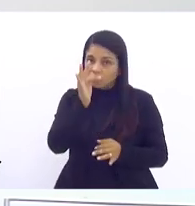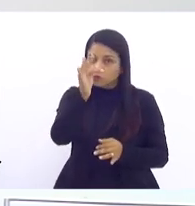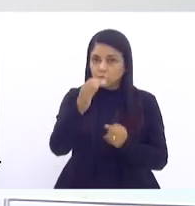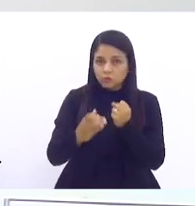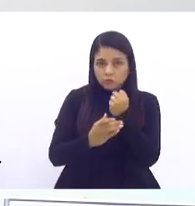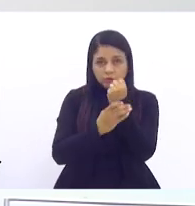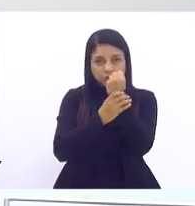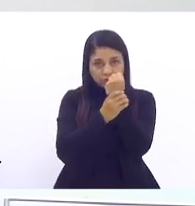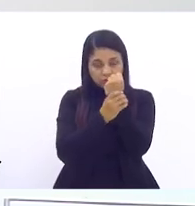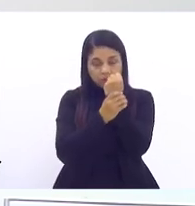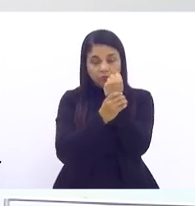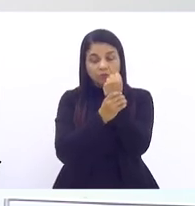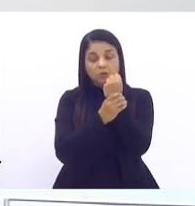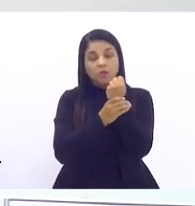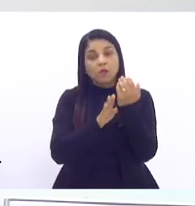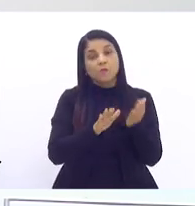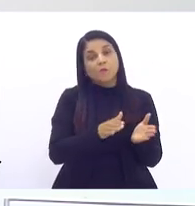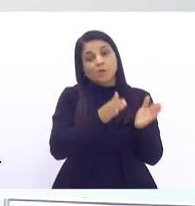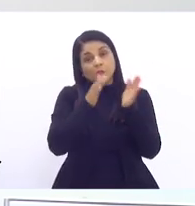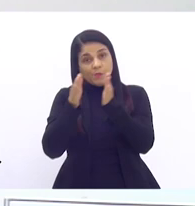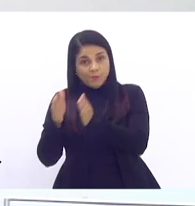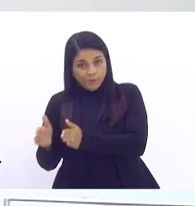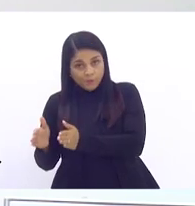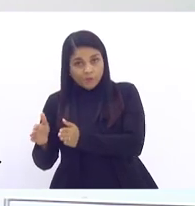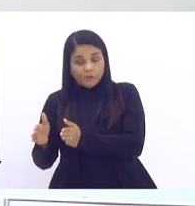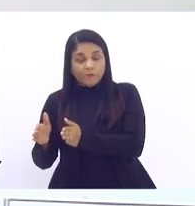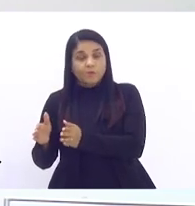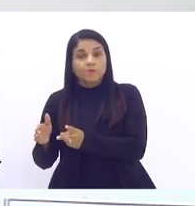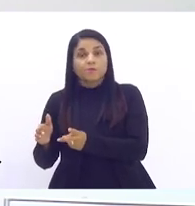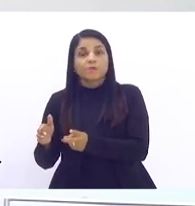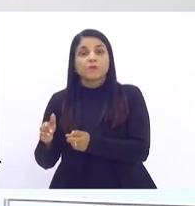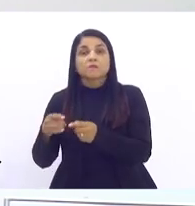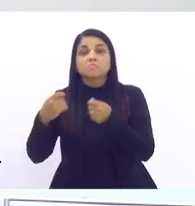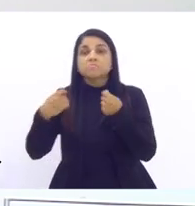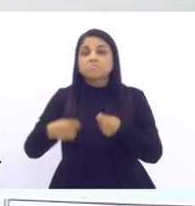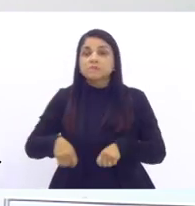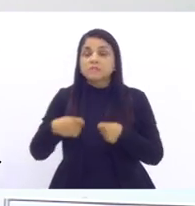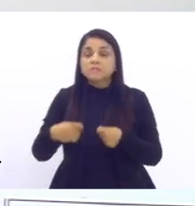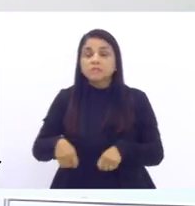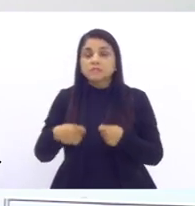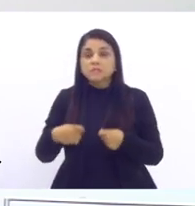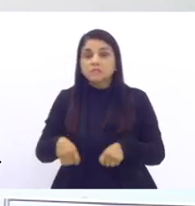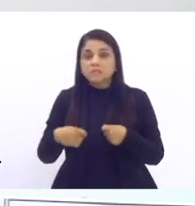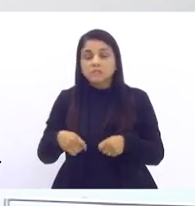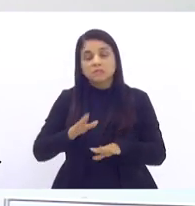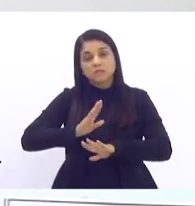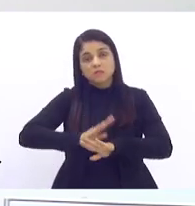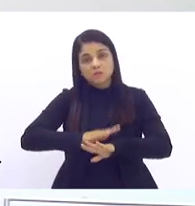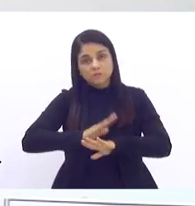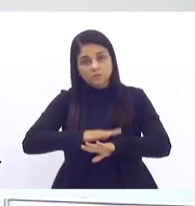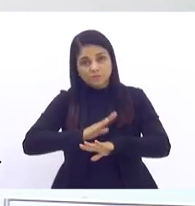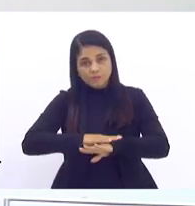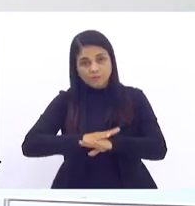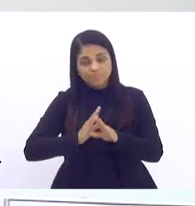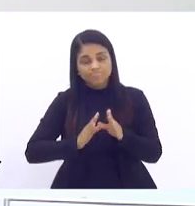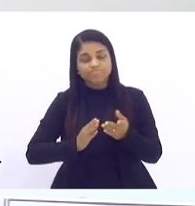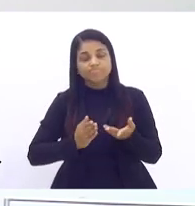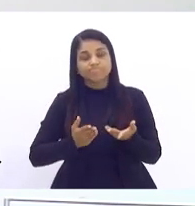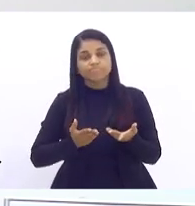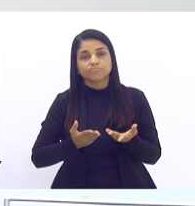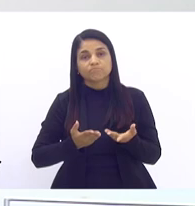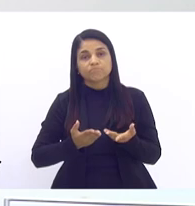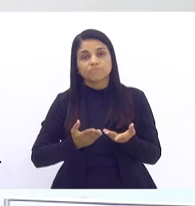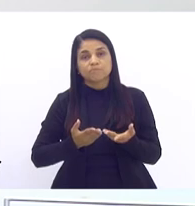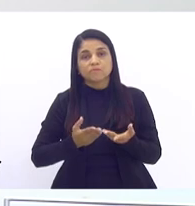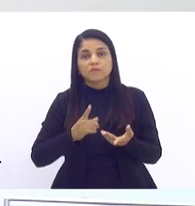segurança e por outro lado né Eu acho que a gente precisa nesse momento é que ter